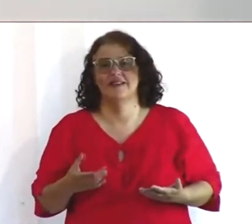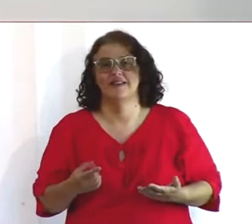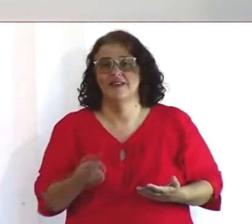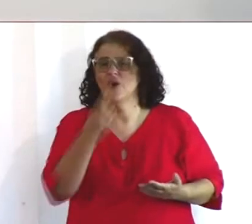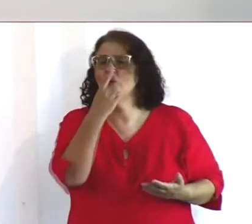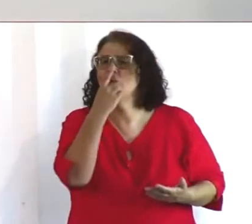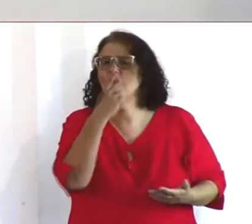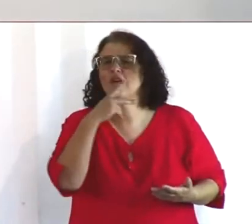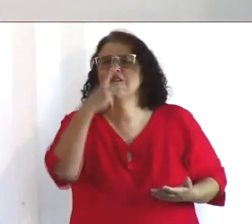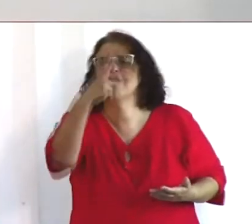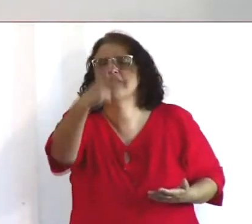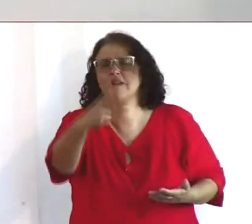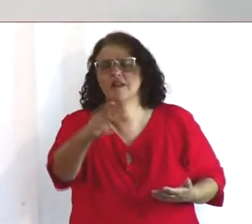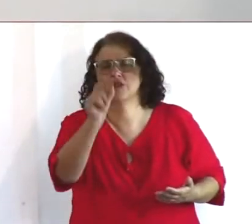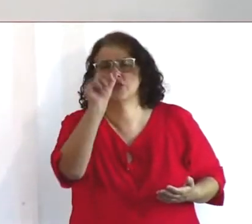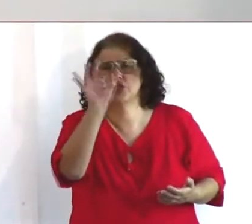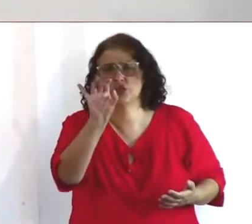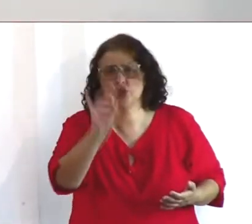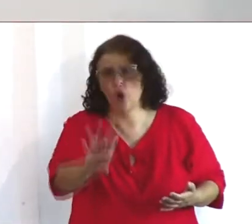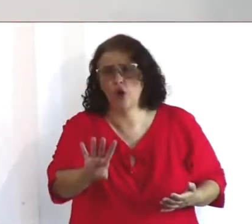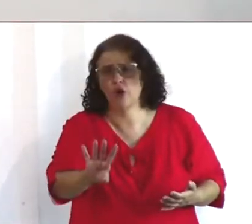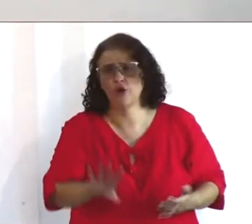uma palavra.